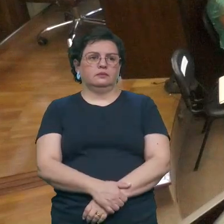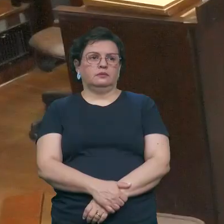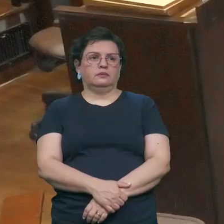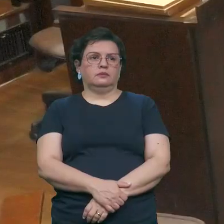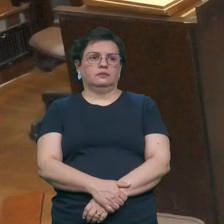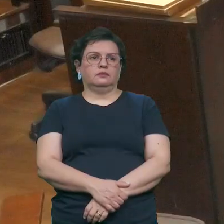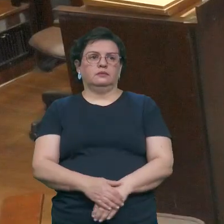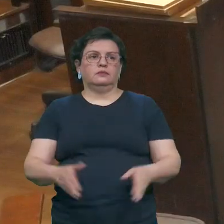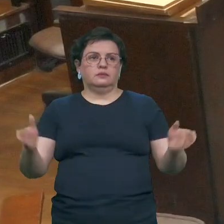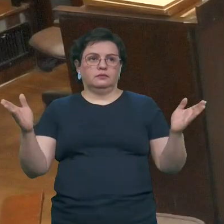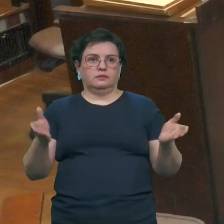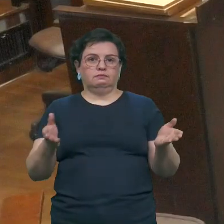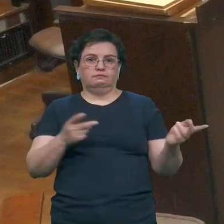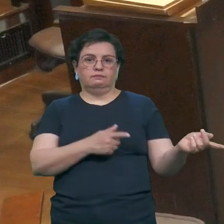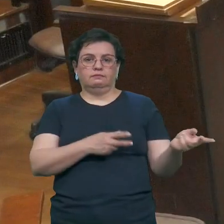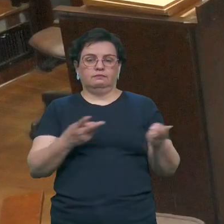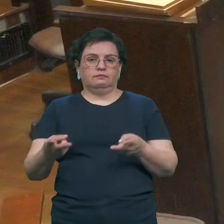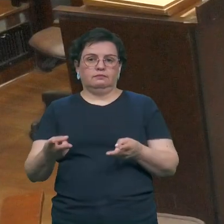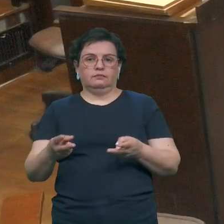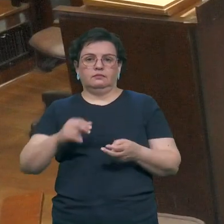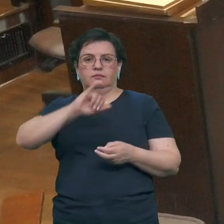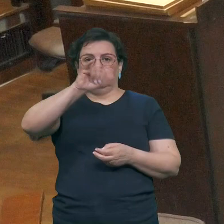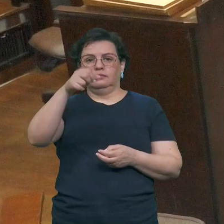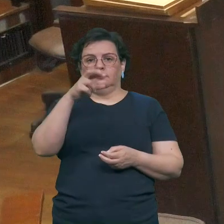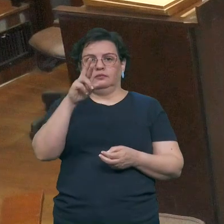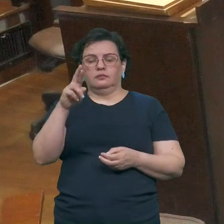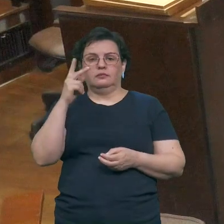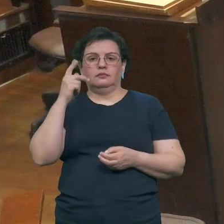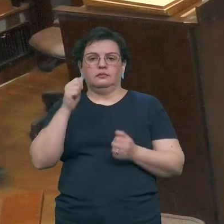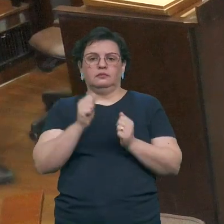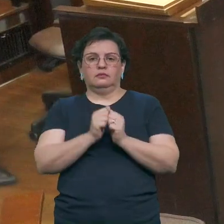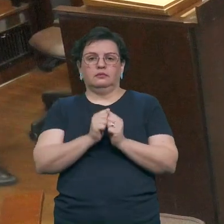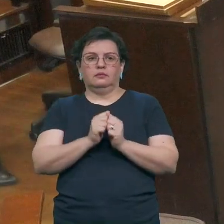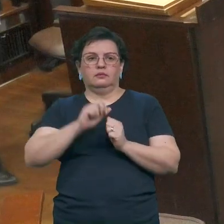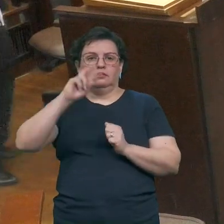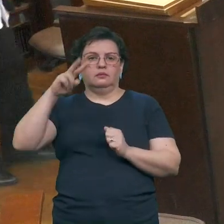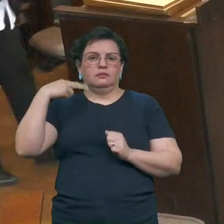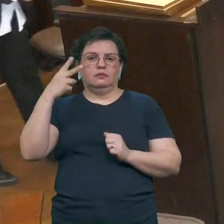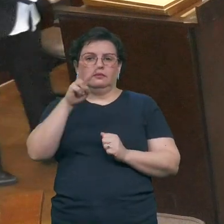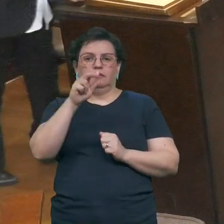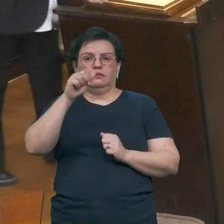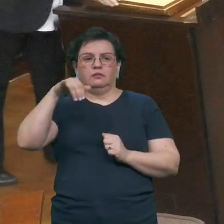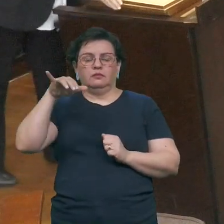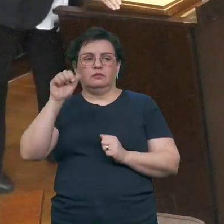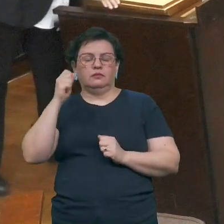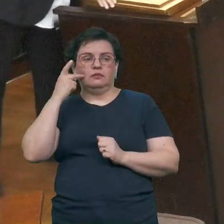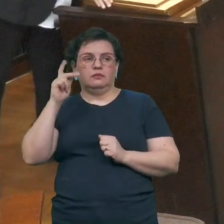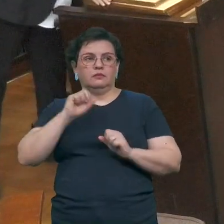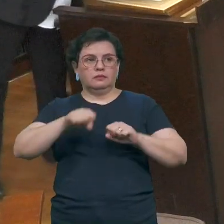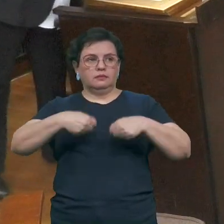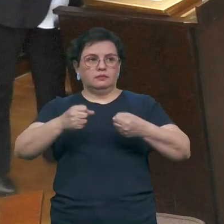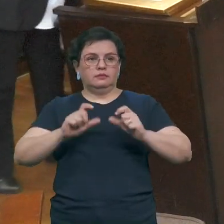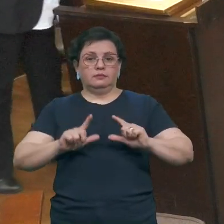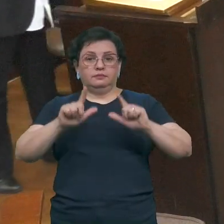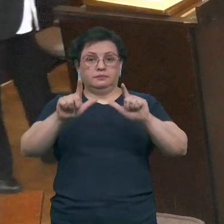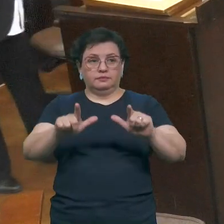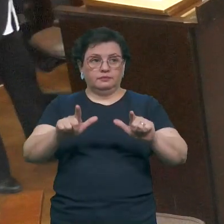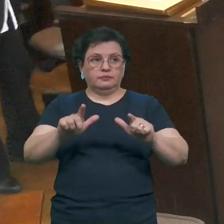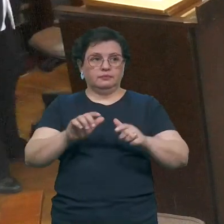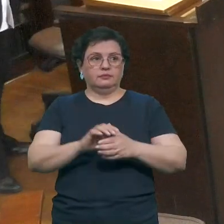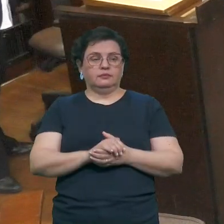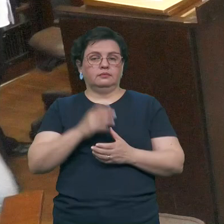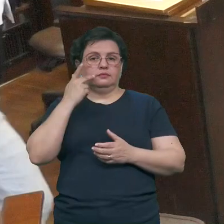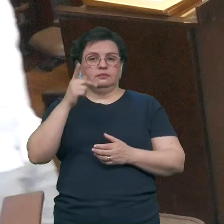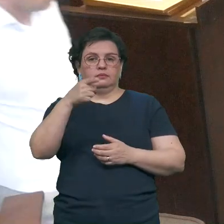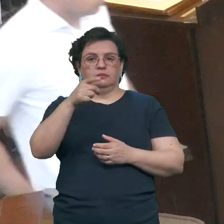Neste momento, convido o vereador Júnior Moraes, juntamente com a vereadora Vânia Ramos, para a entrega de um diploma comemorativo